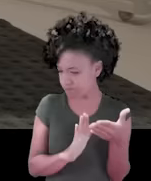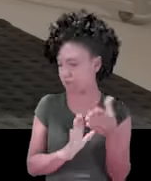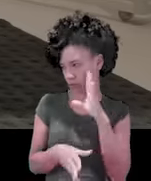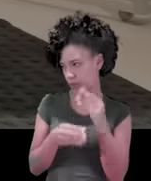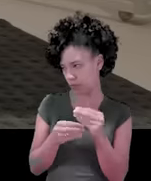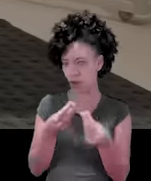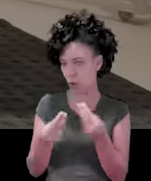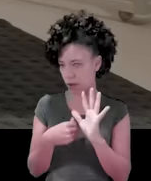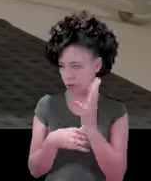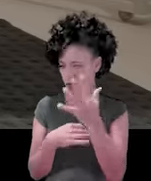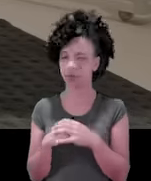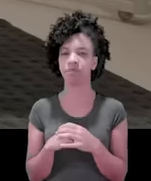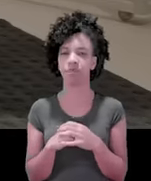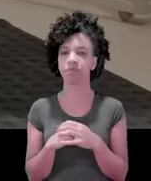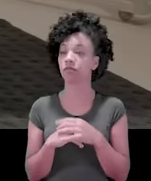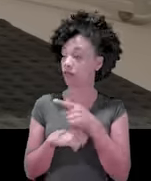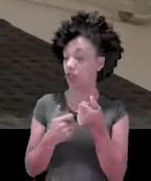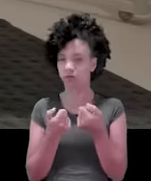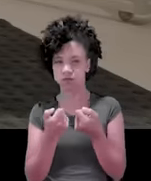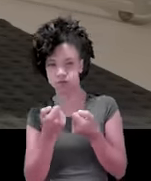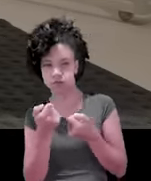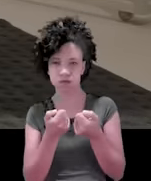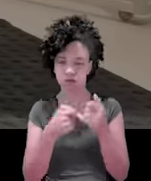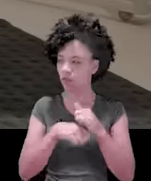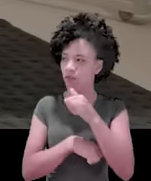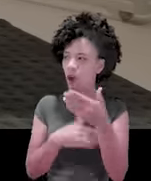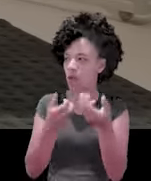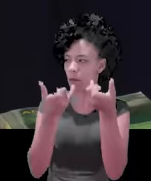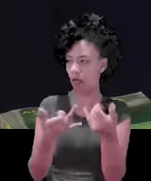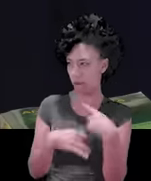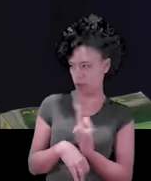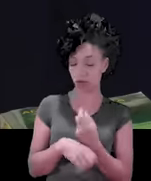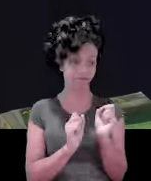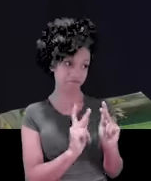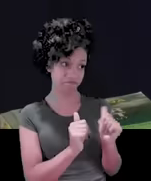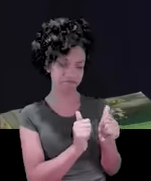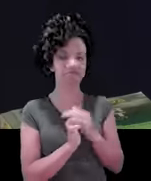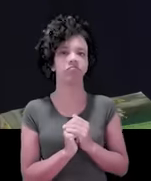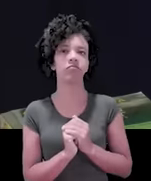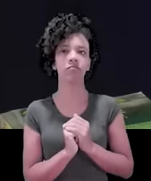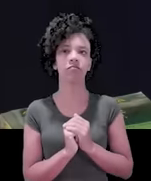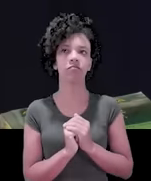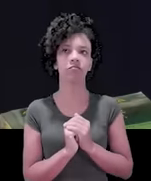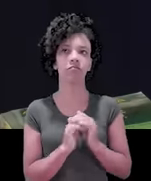fazer rapidinho aqui como é que foi a história você tava pilotando né Por onde conta isso um pouquinho pra gente beleza